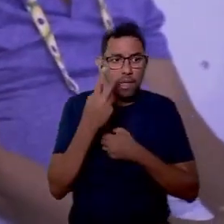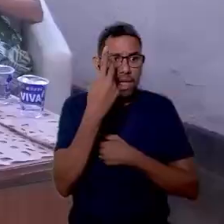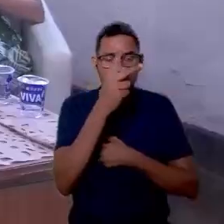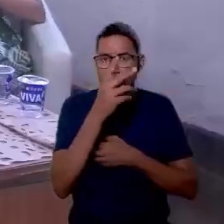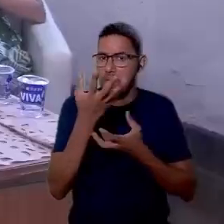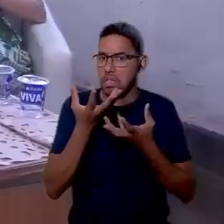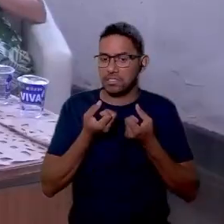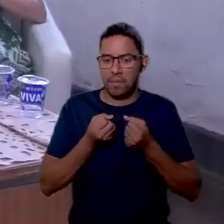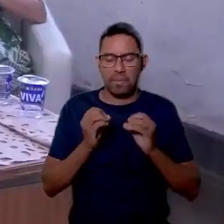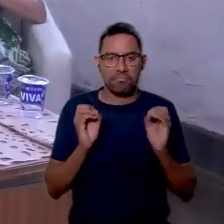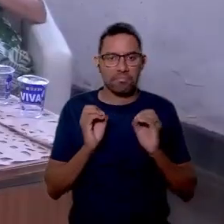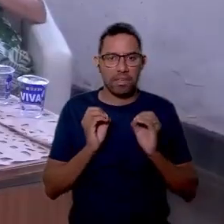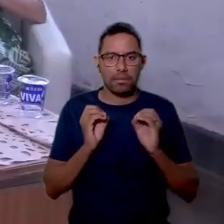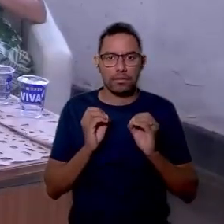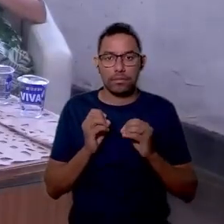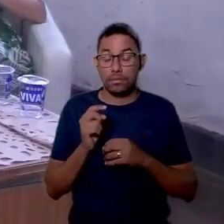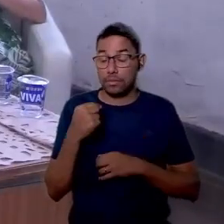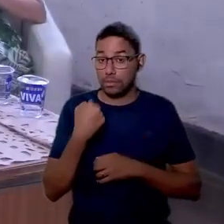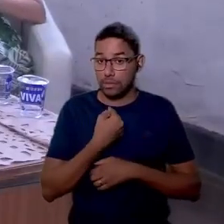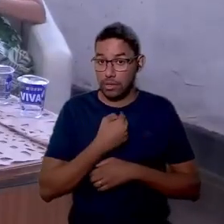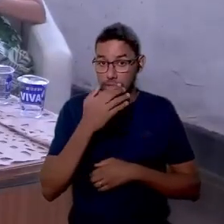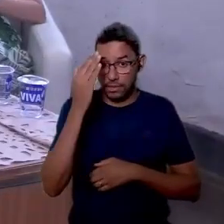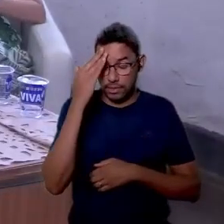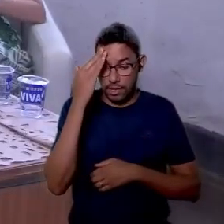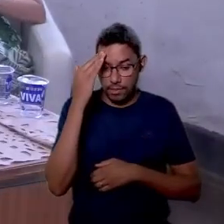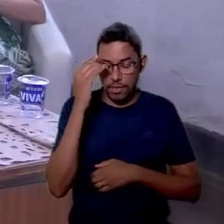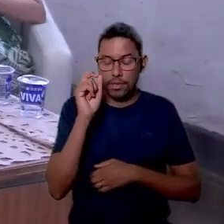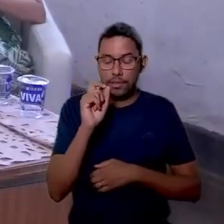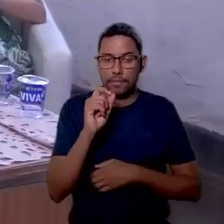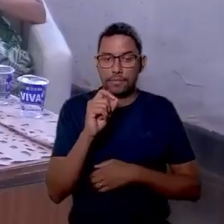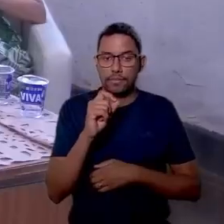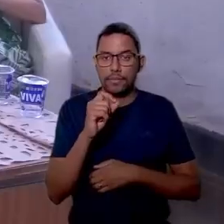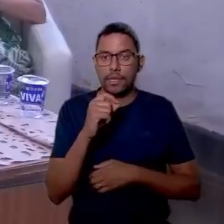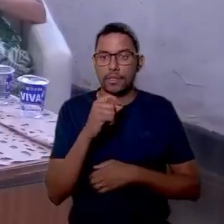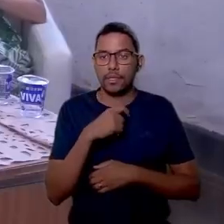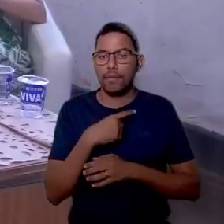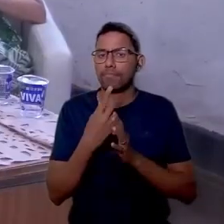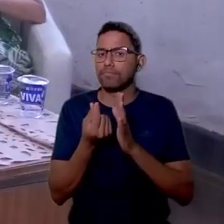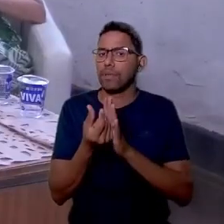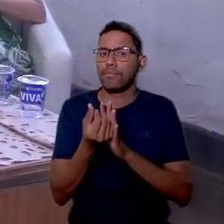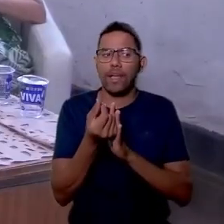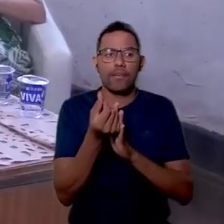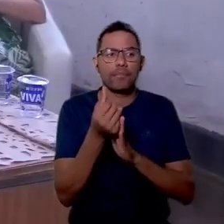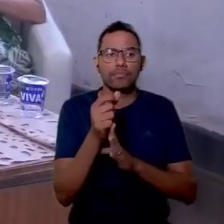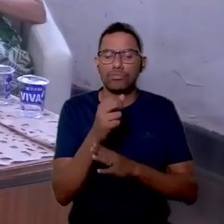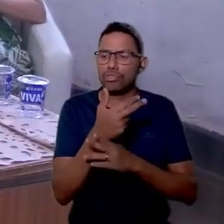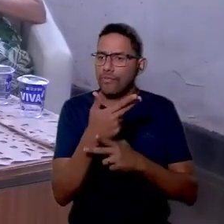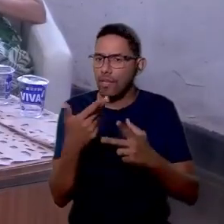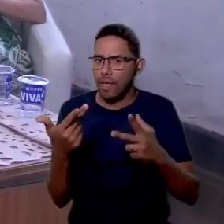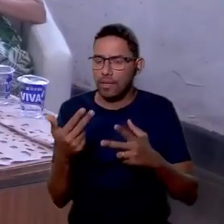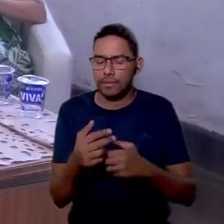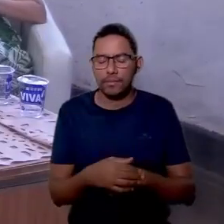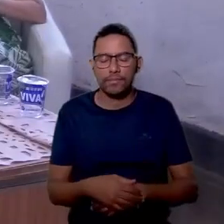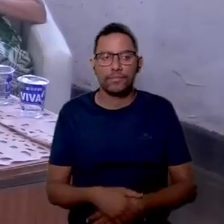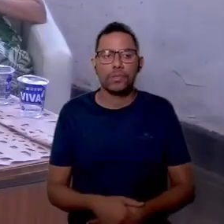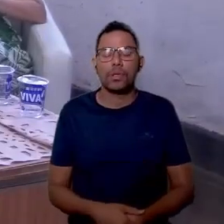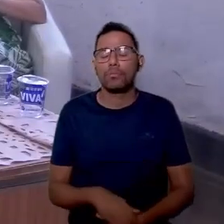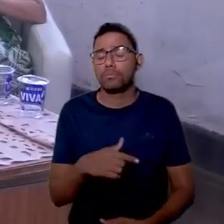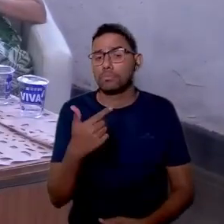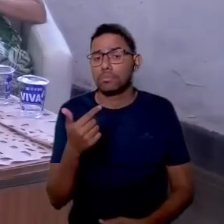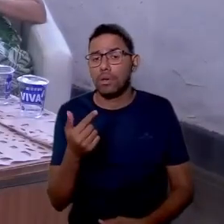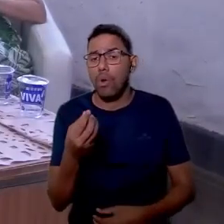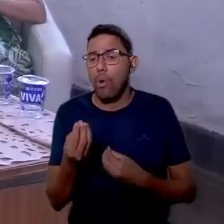não recebem. E a gente sabe que há muito subsídio. Não há como